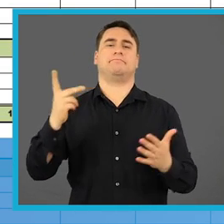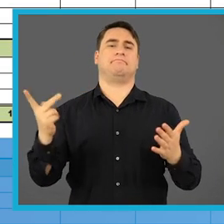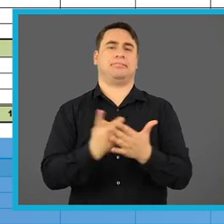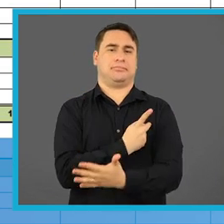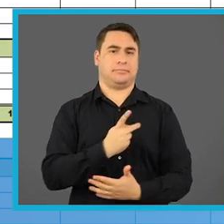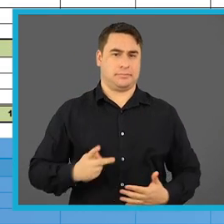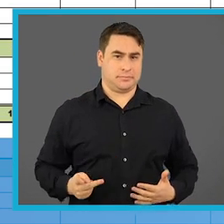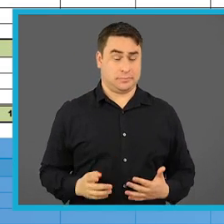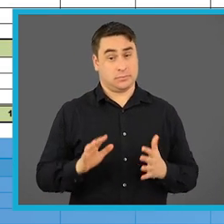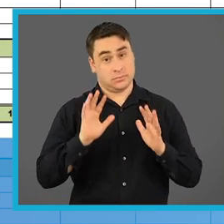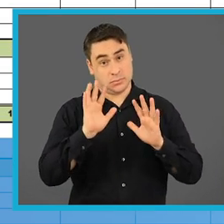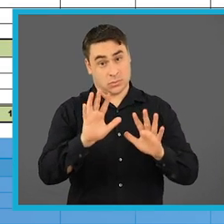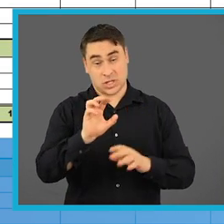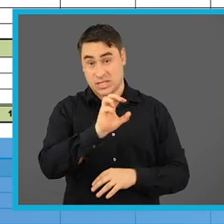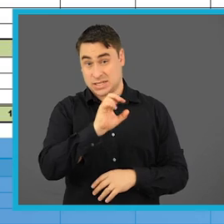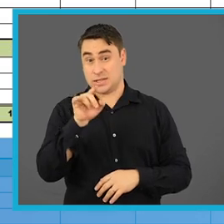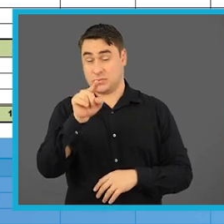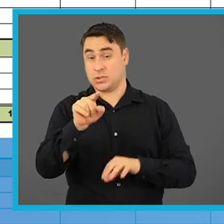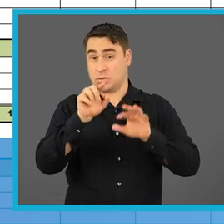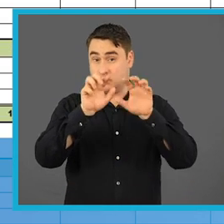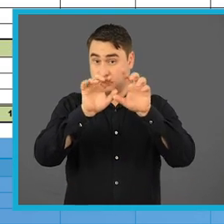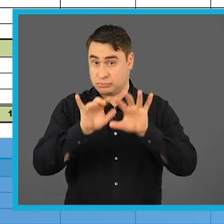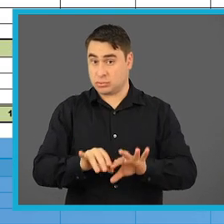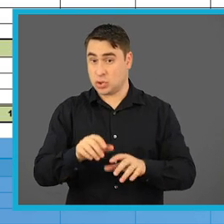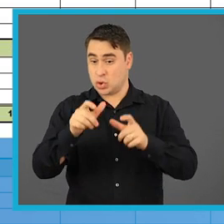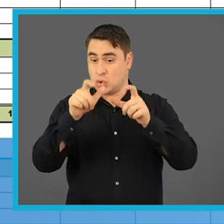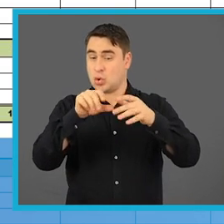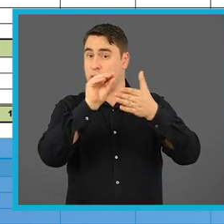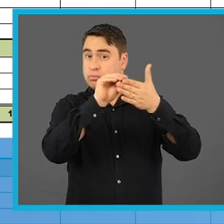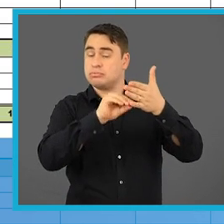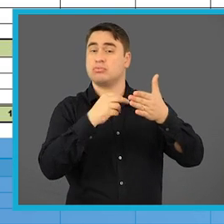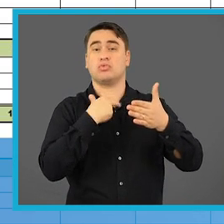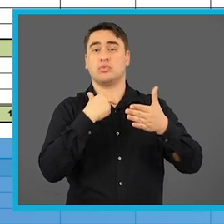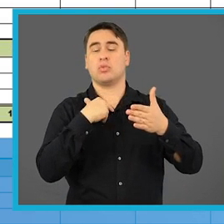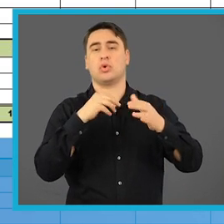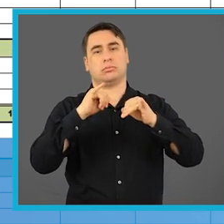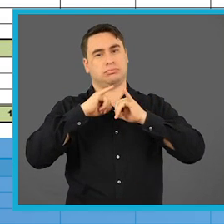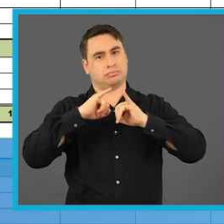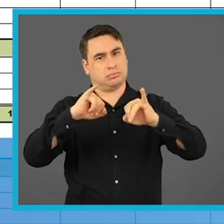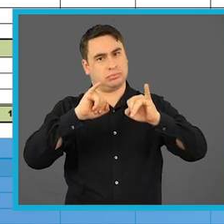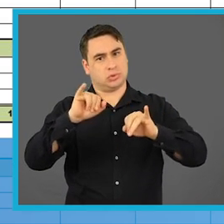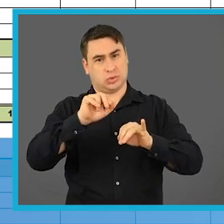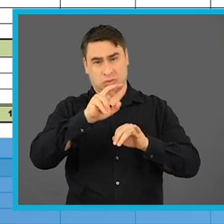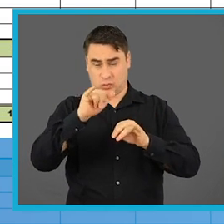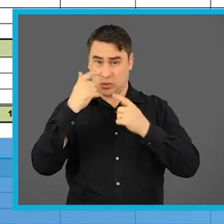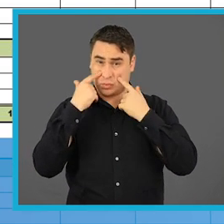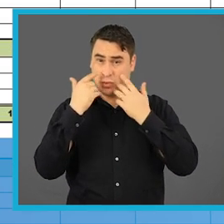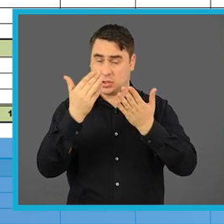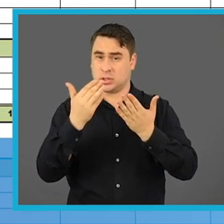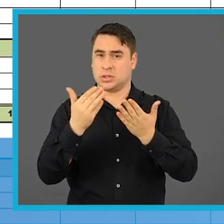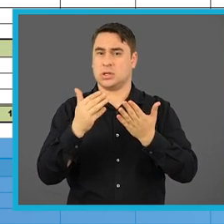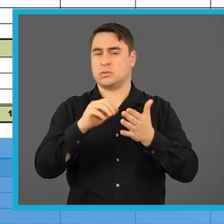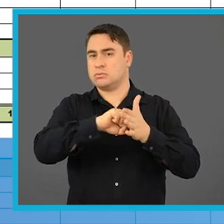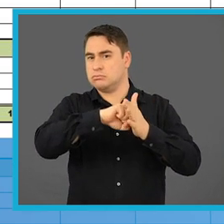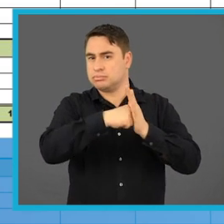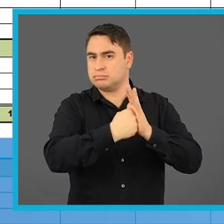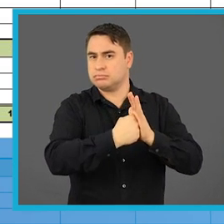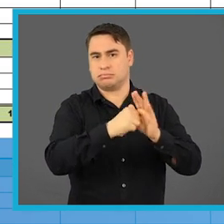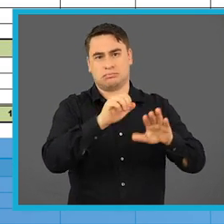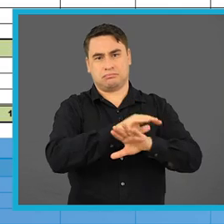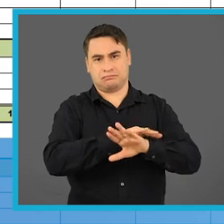erro de fórmula. Portanto, quando você for digitar alguma coisa onde não pode, vai aparecer uma mensagem dizendo que esta célula